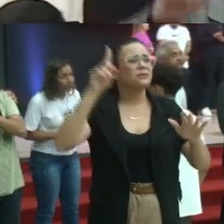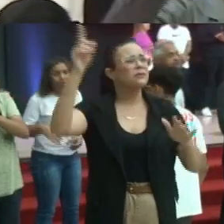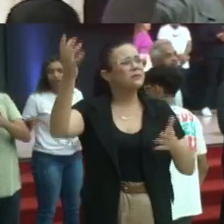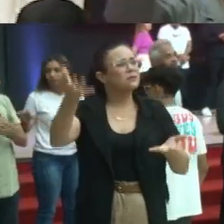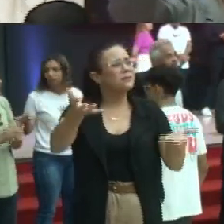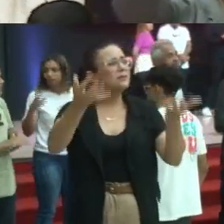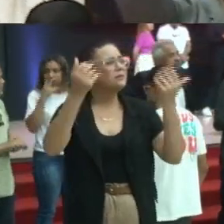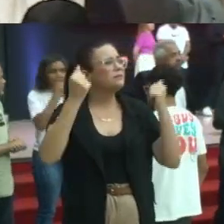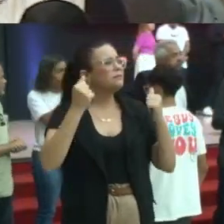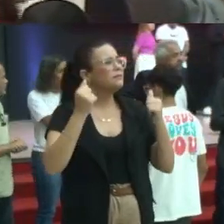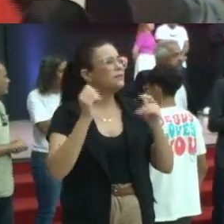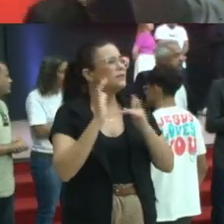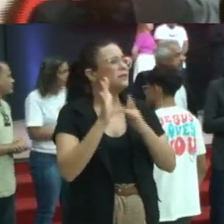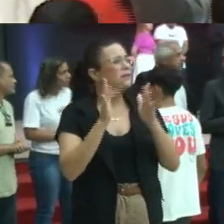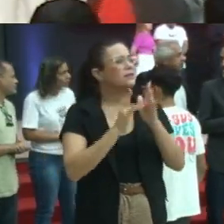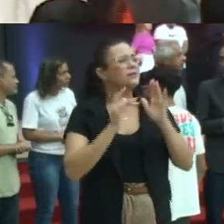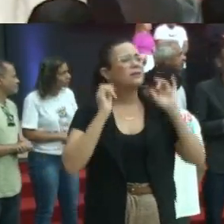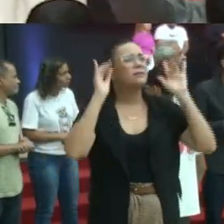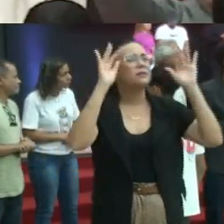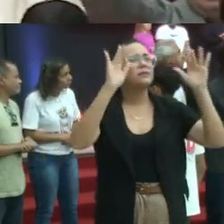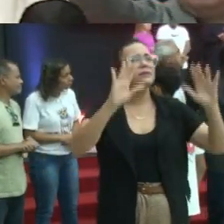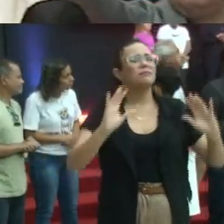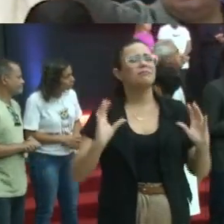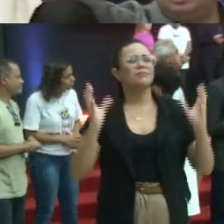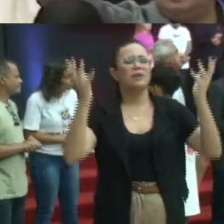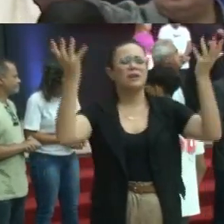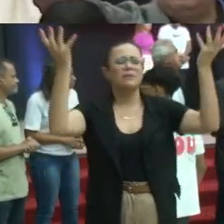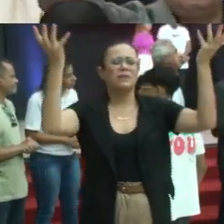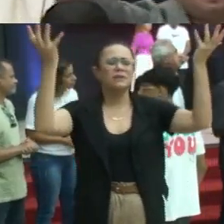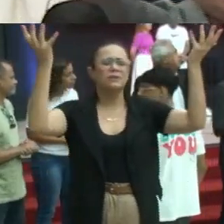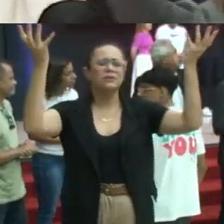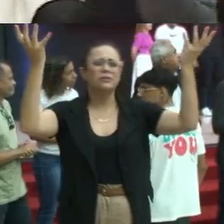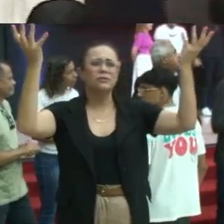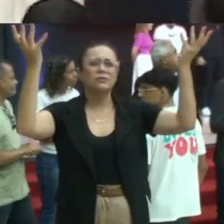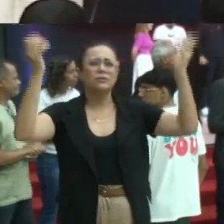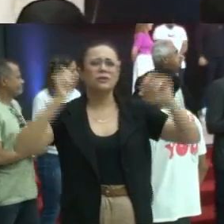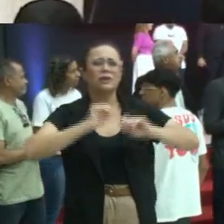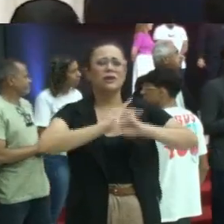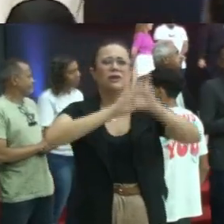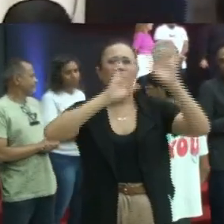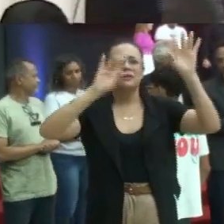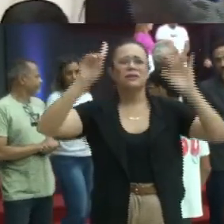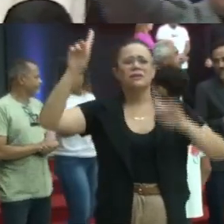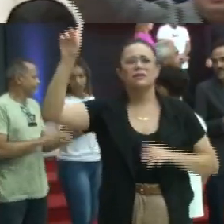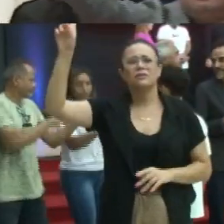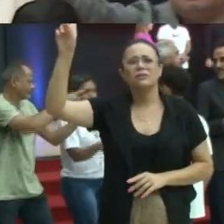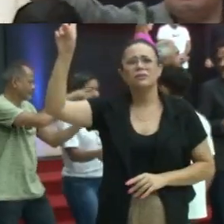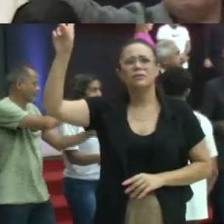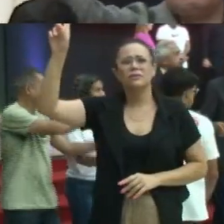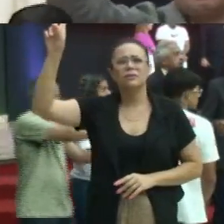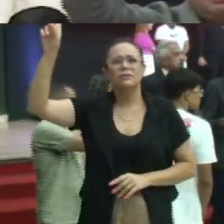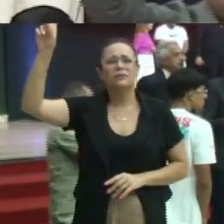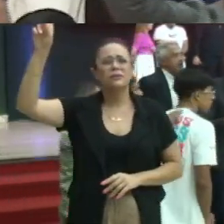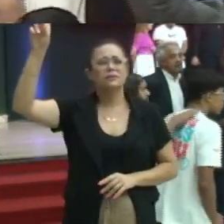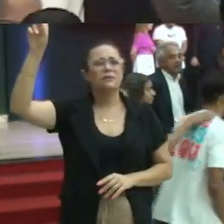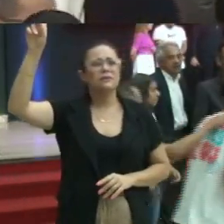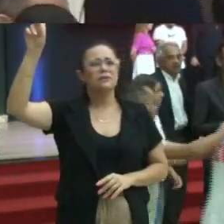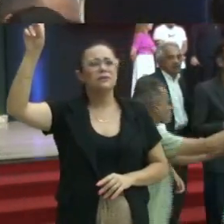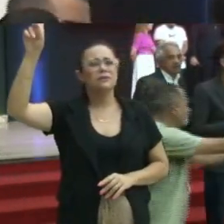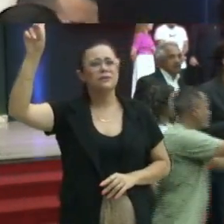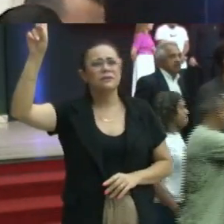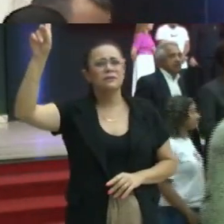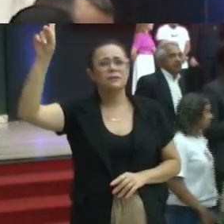Jesus. Não, a igreja não está celebrando isso. Não, não, não. Eu acho que você não está